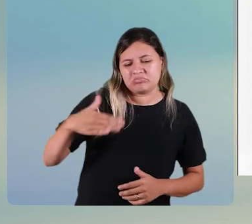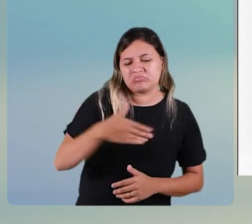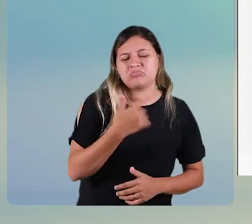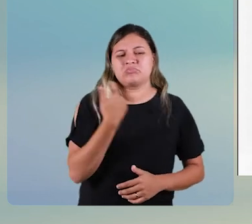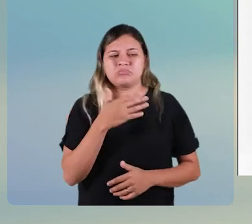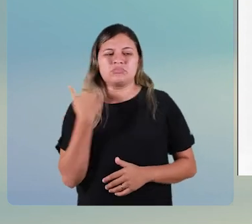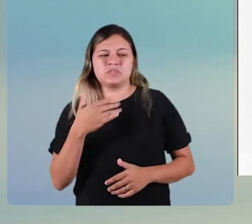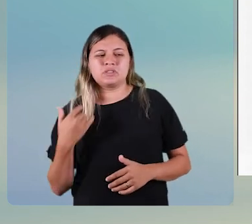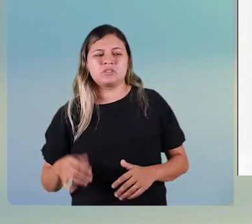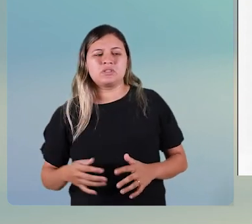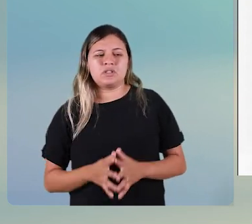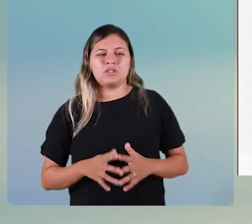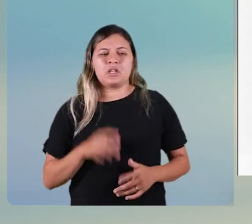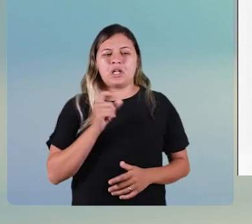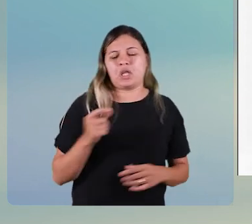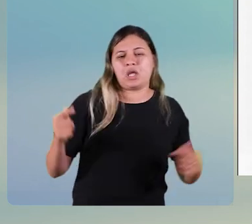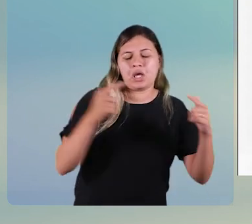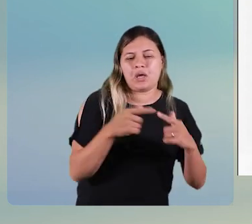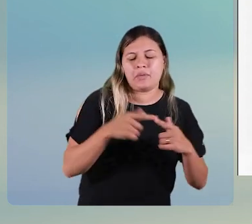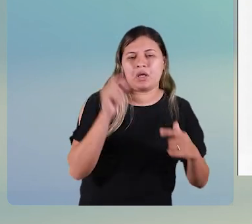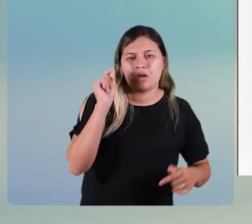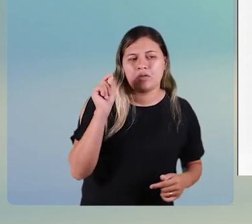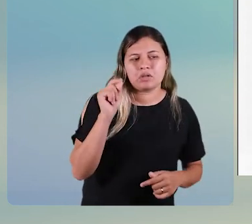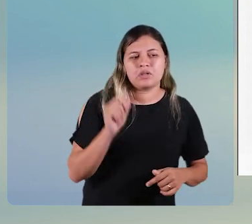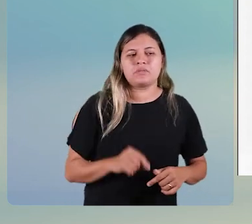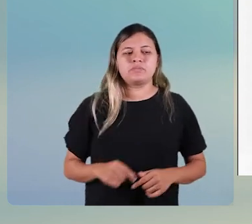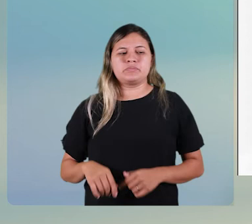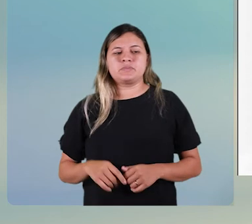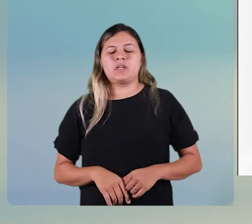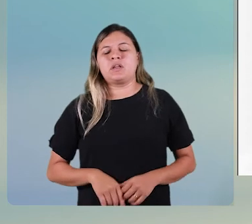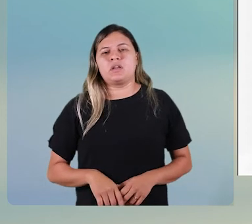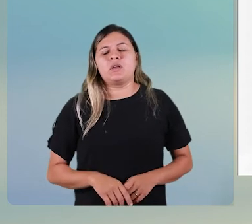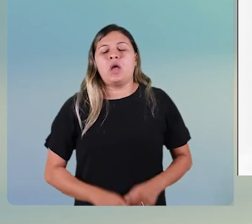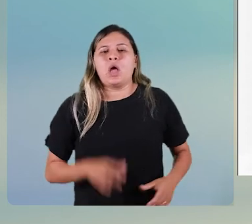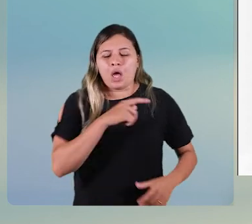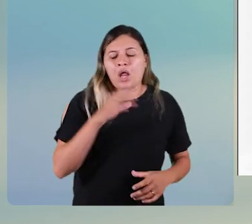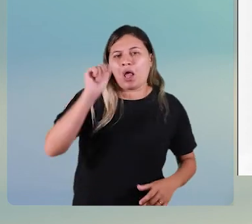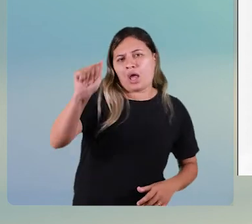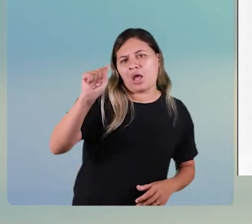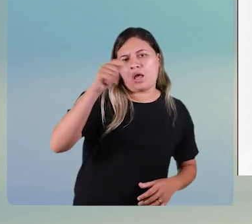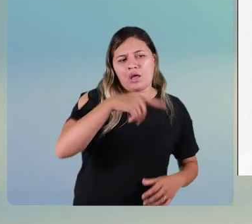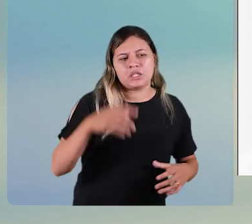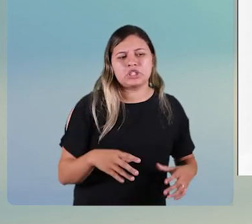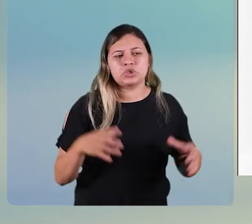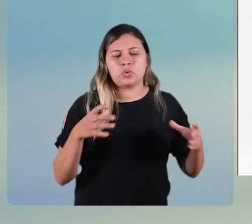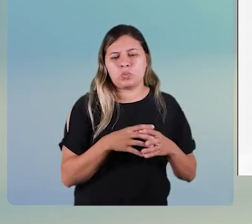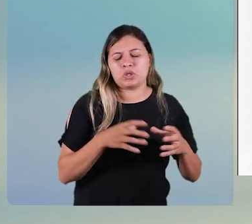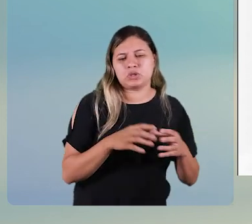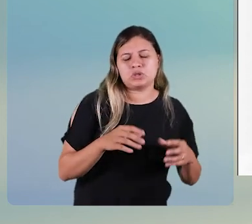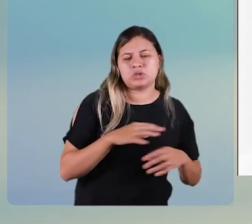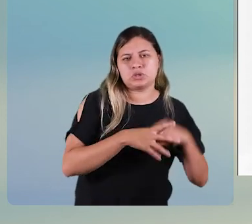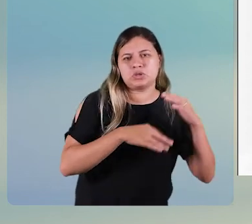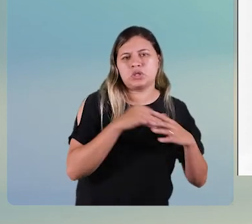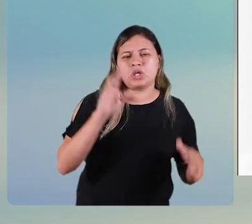nucleares está associada a esse tipo de poluição? Eu falei agora há pouco, né? Mas vamos lá. Letra A, é da fissão do material radioativo? Não. A